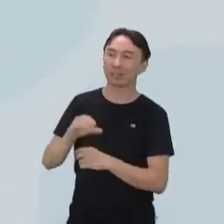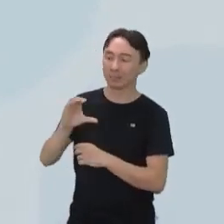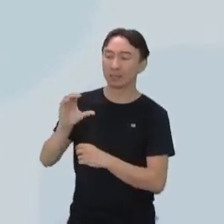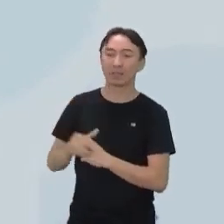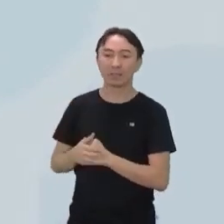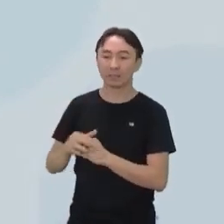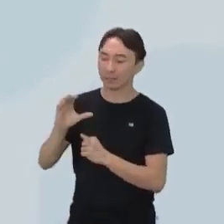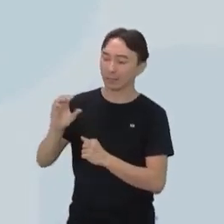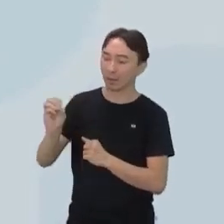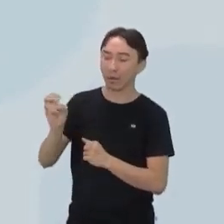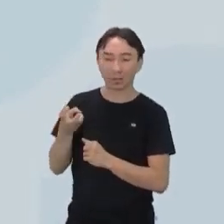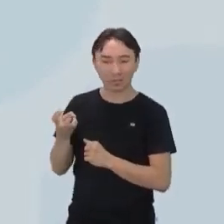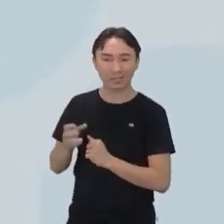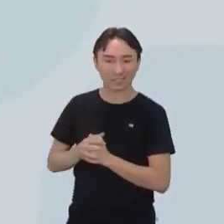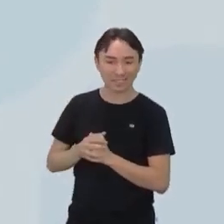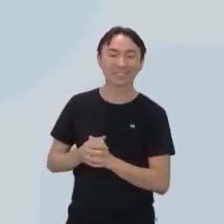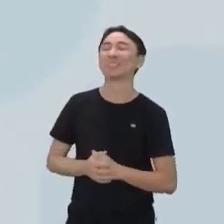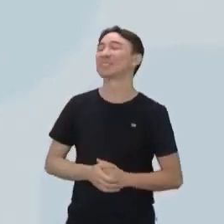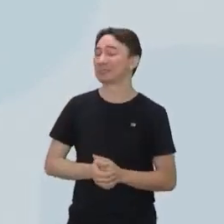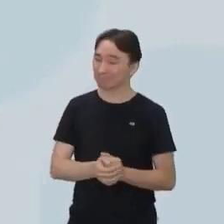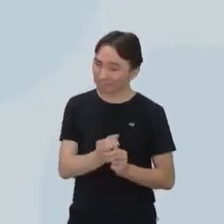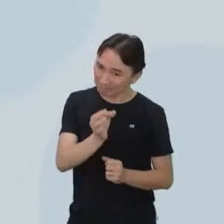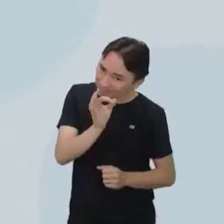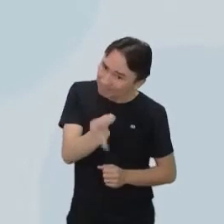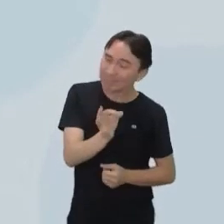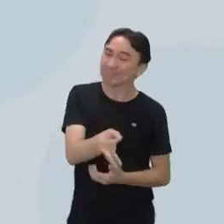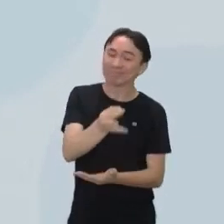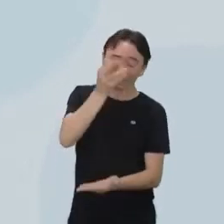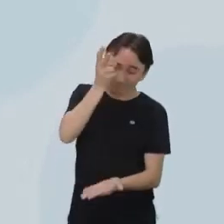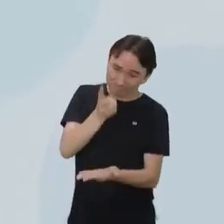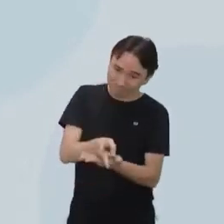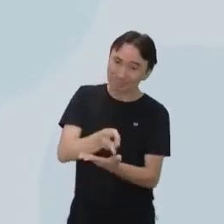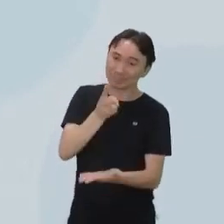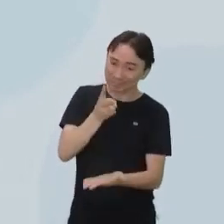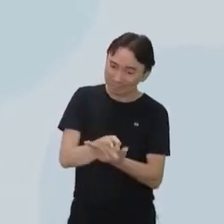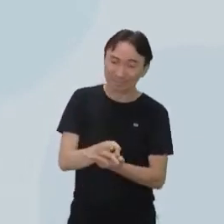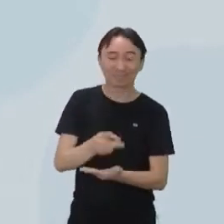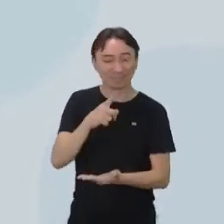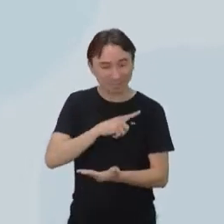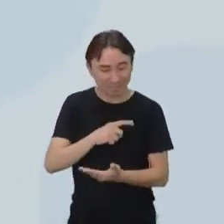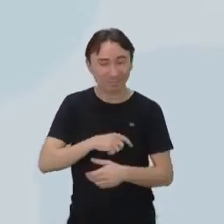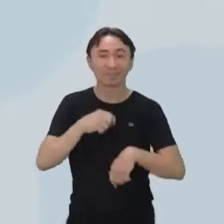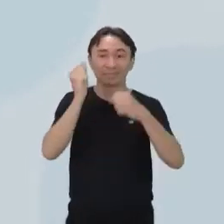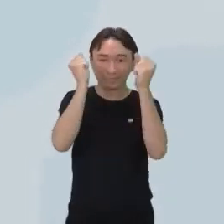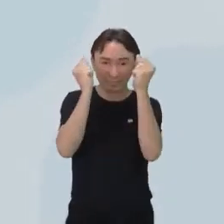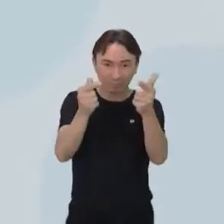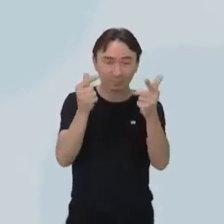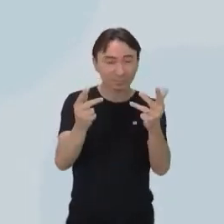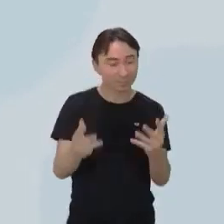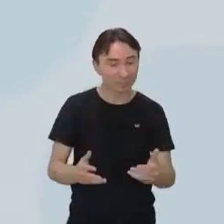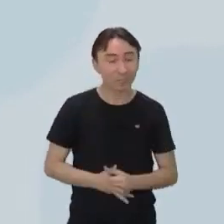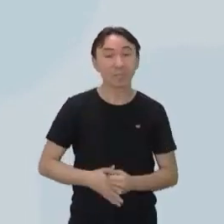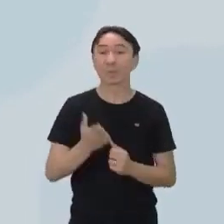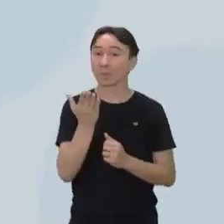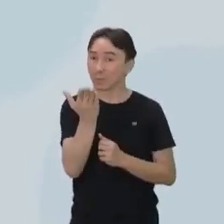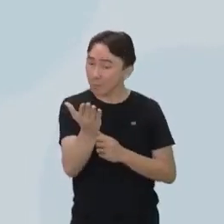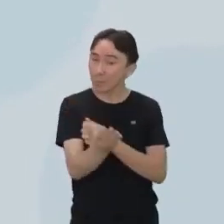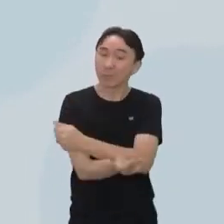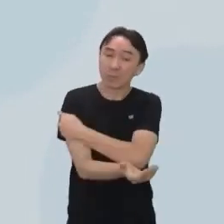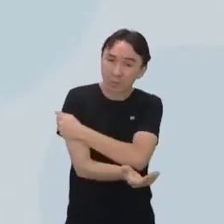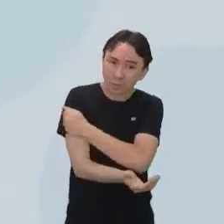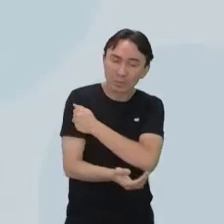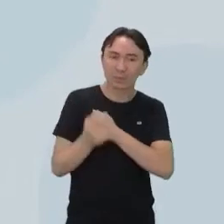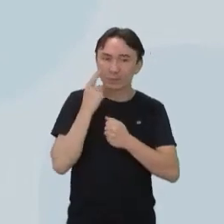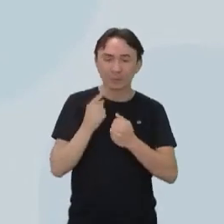de uma partícula do calcário, eu sempre abordo isso nas aulas, porque é interessante que o estudante diferencie,